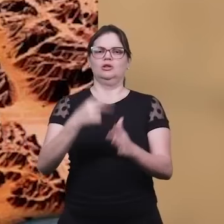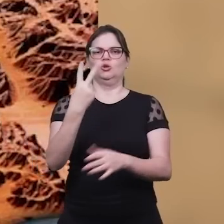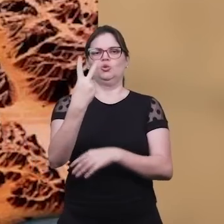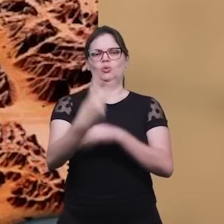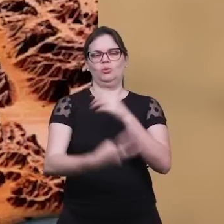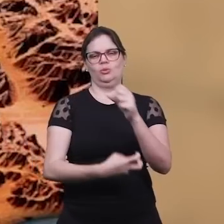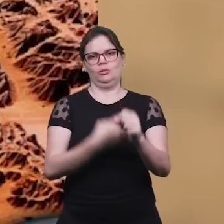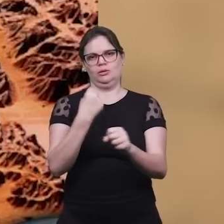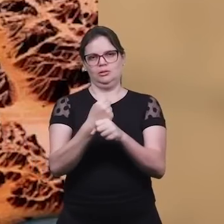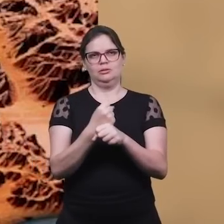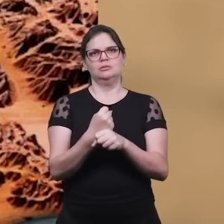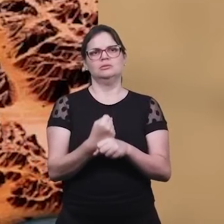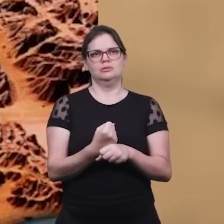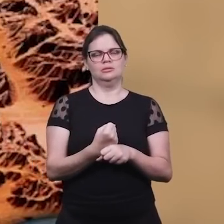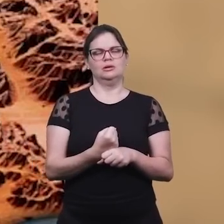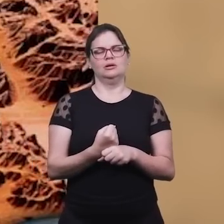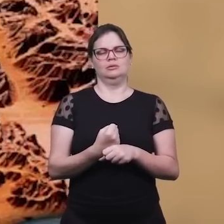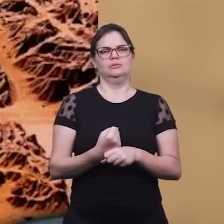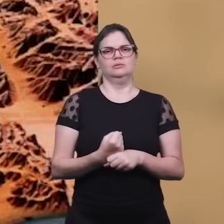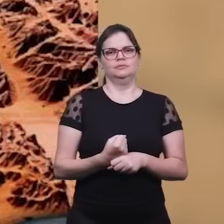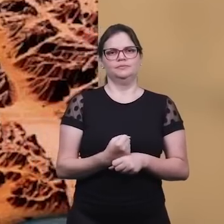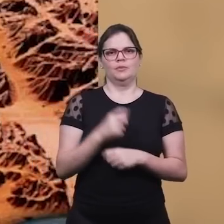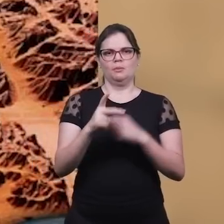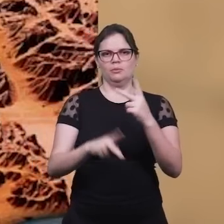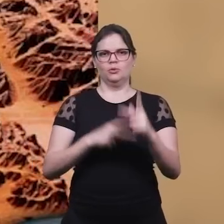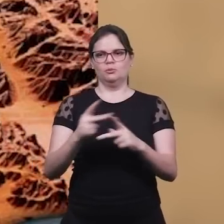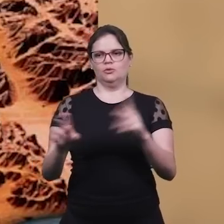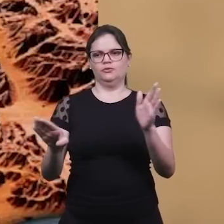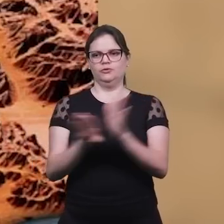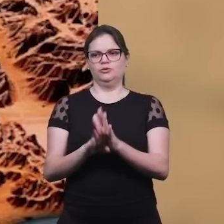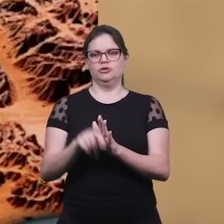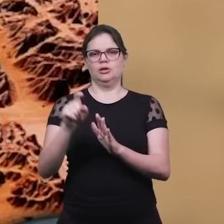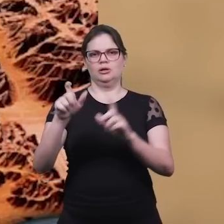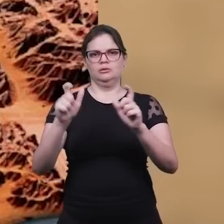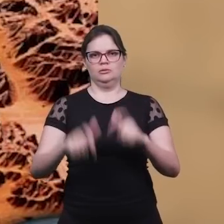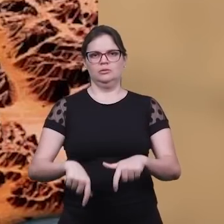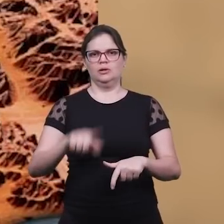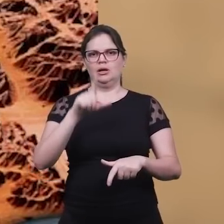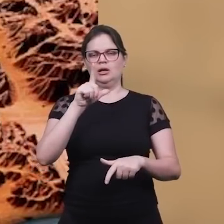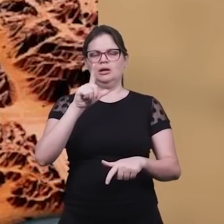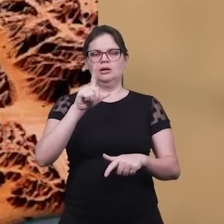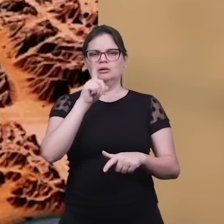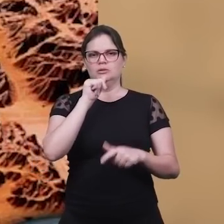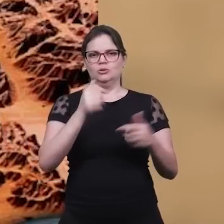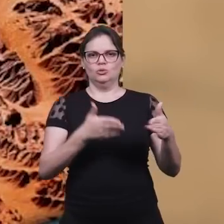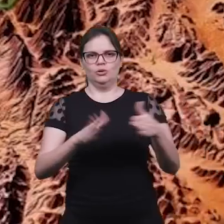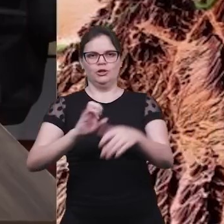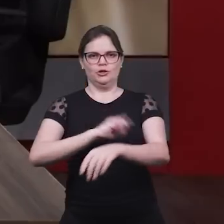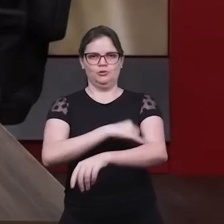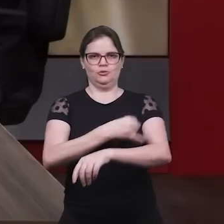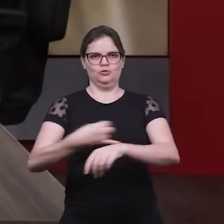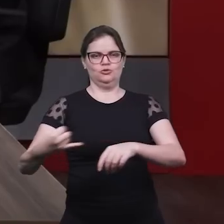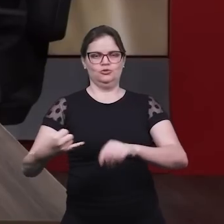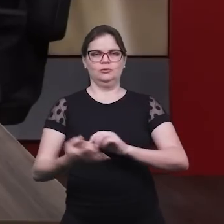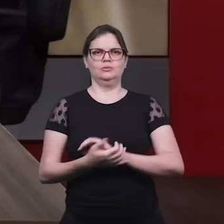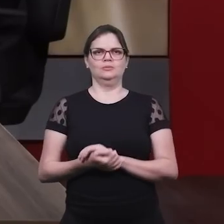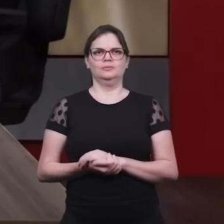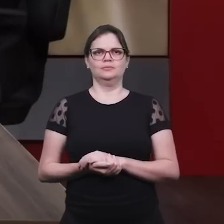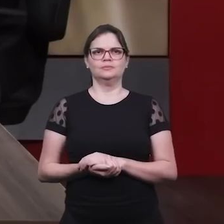a chegada do povo lá até a passagem do Rio de Jordão, né? Até a entrada da Terra